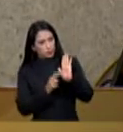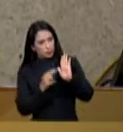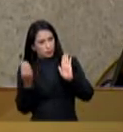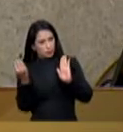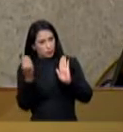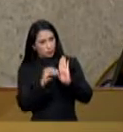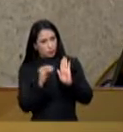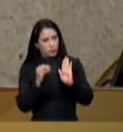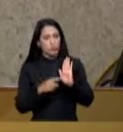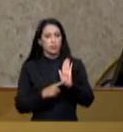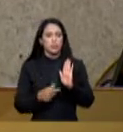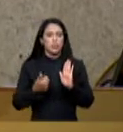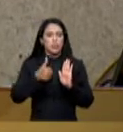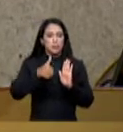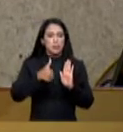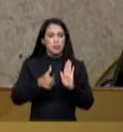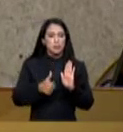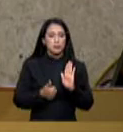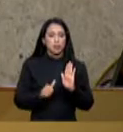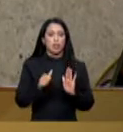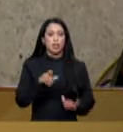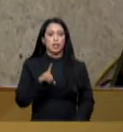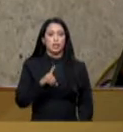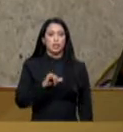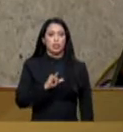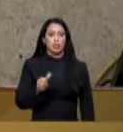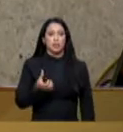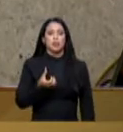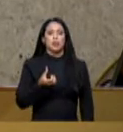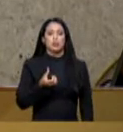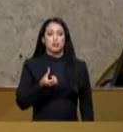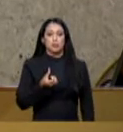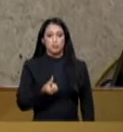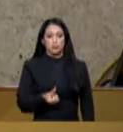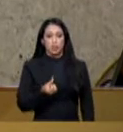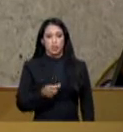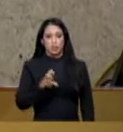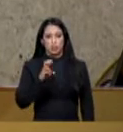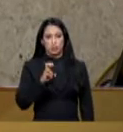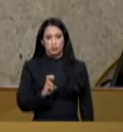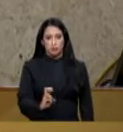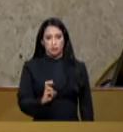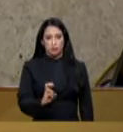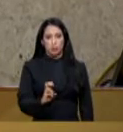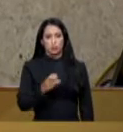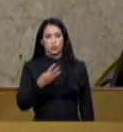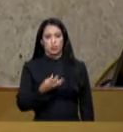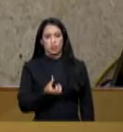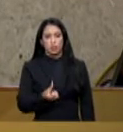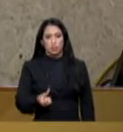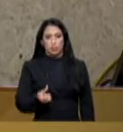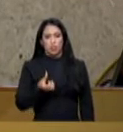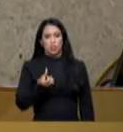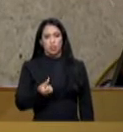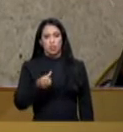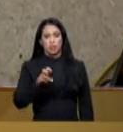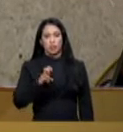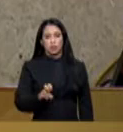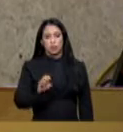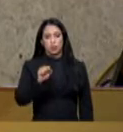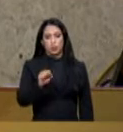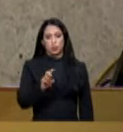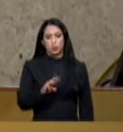impugnado, eu verifico que as leis 6536 e 6583 pleiteiam